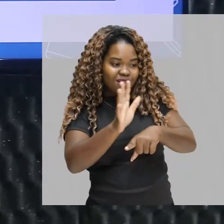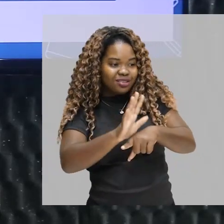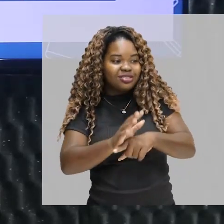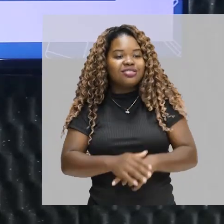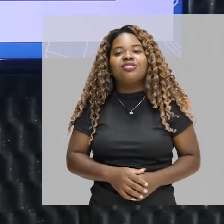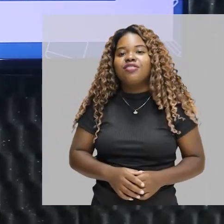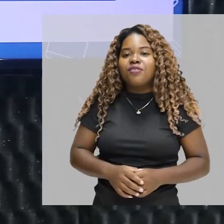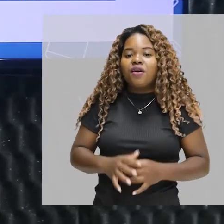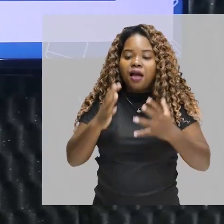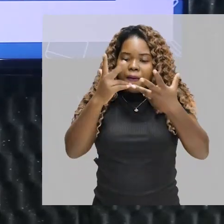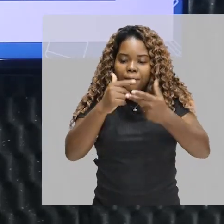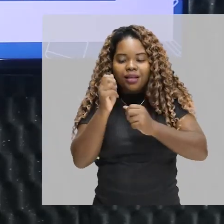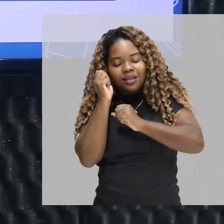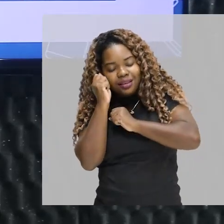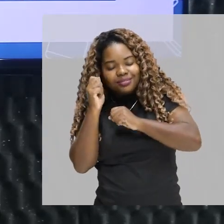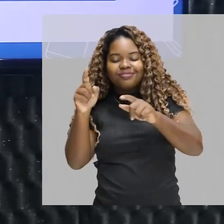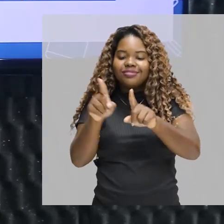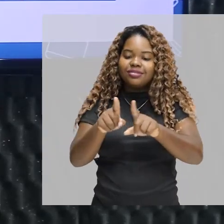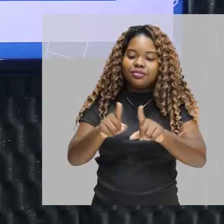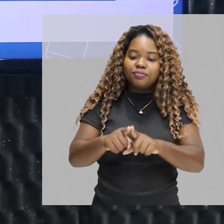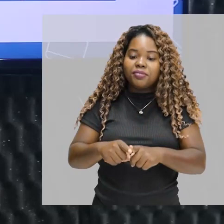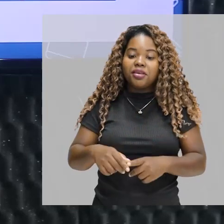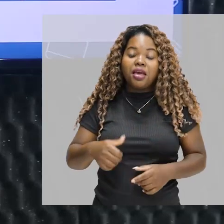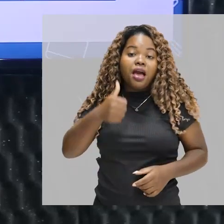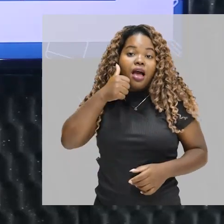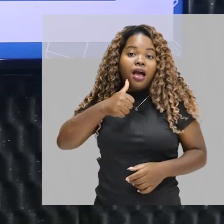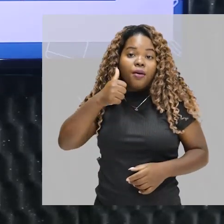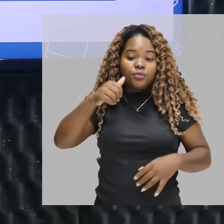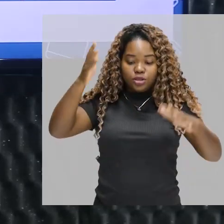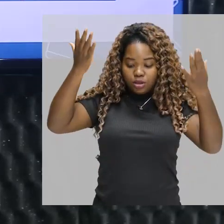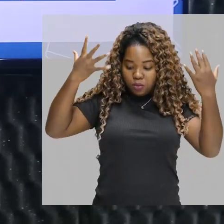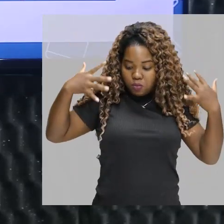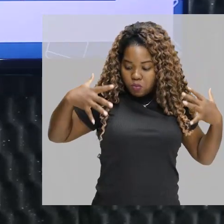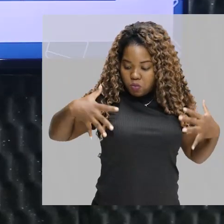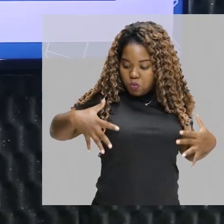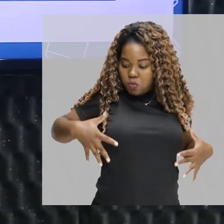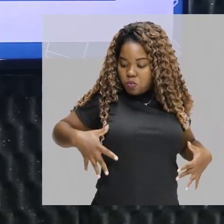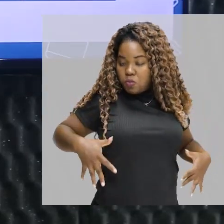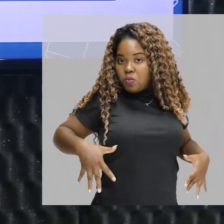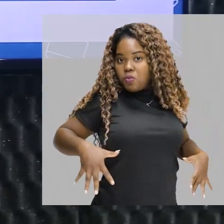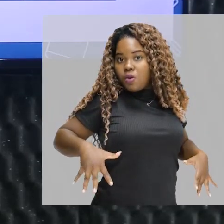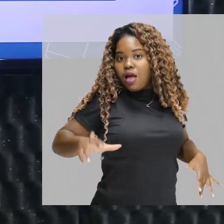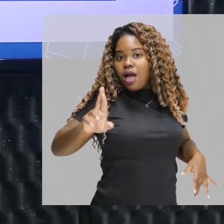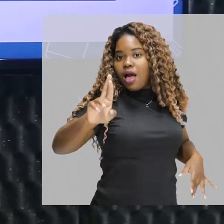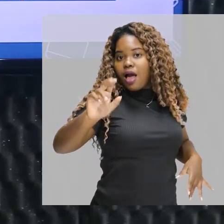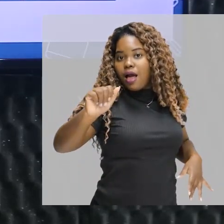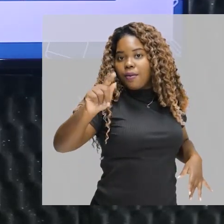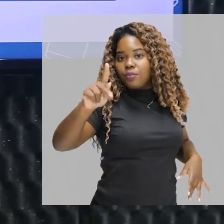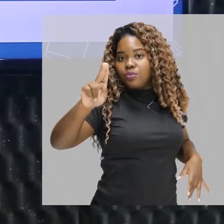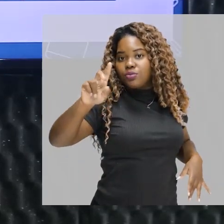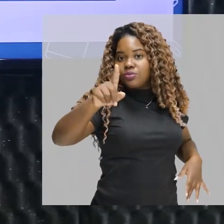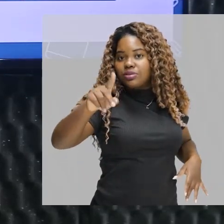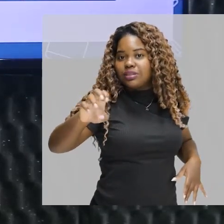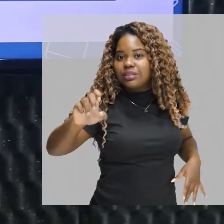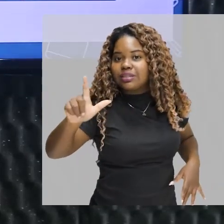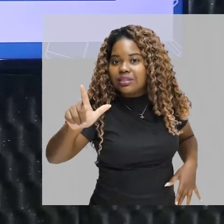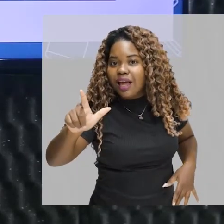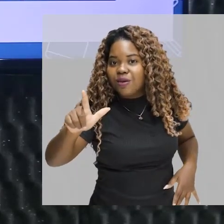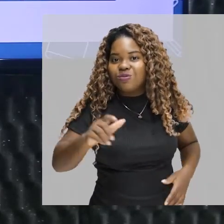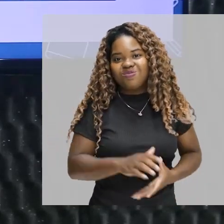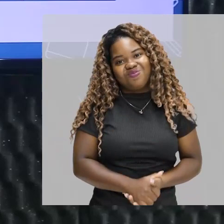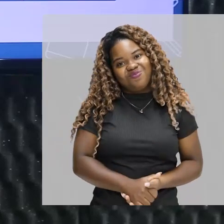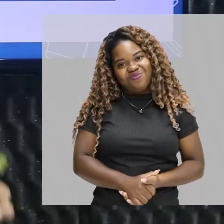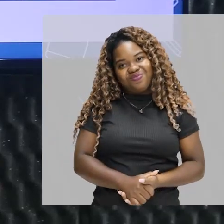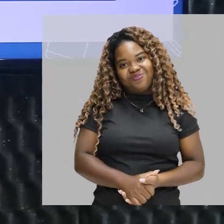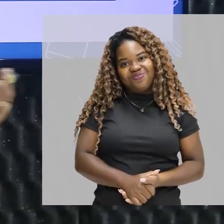Quem nunca assistiu a Rapunzel? A Branca de Neve e os Sete Anões. Quem nunca assistiu um filme